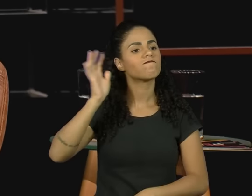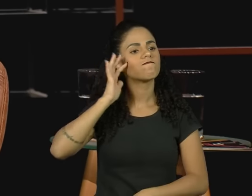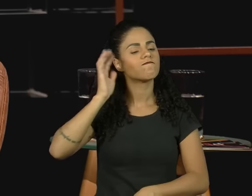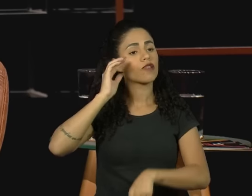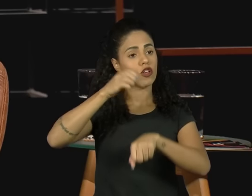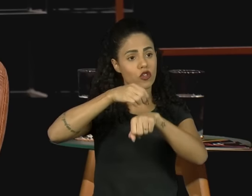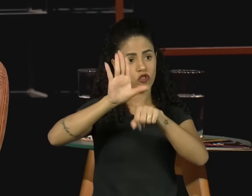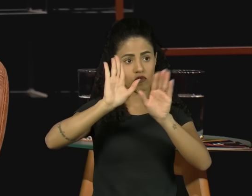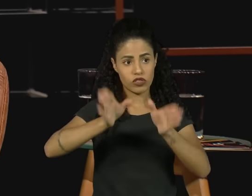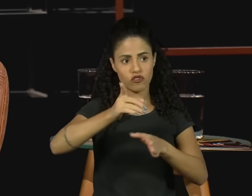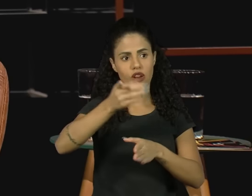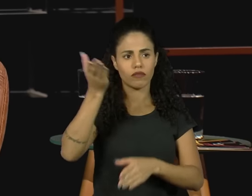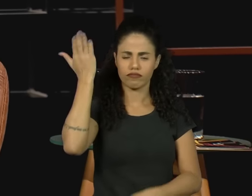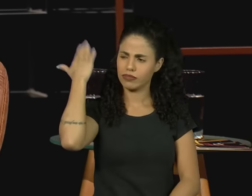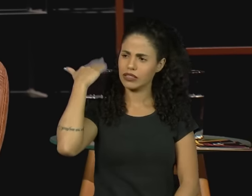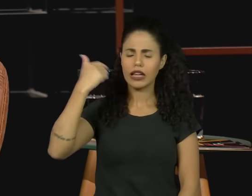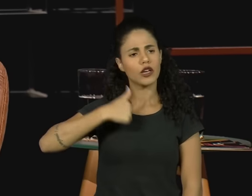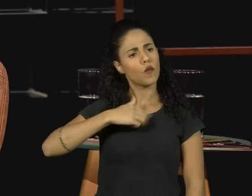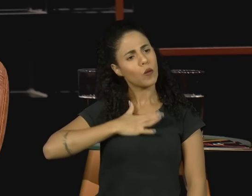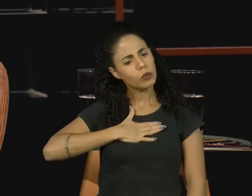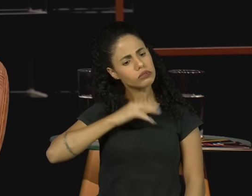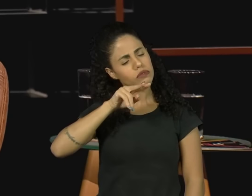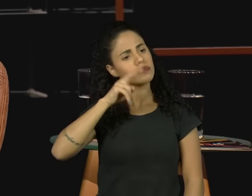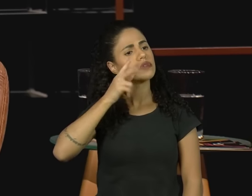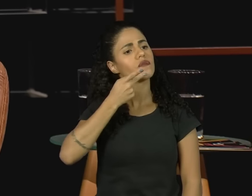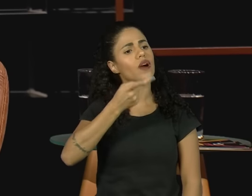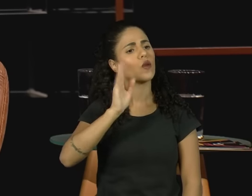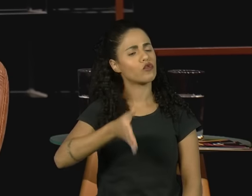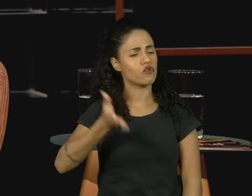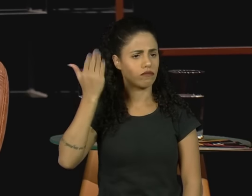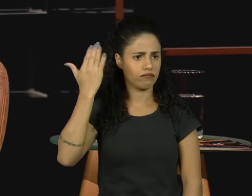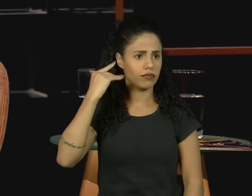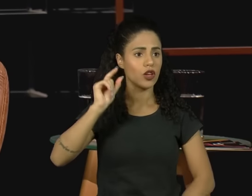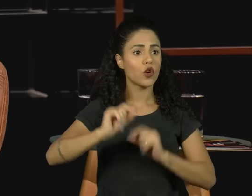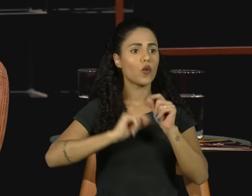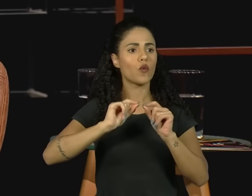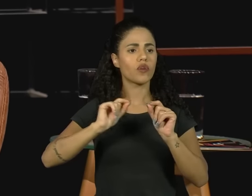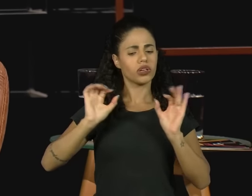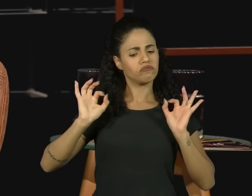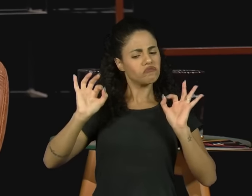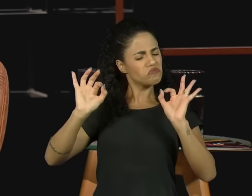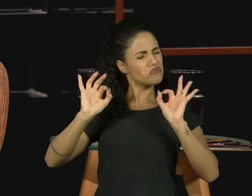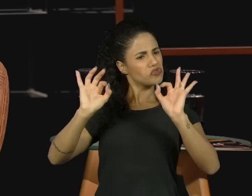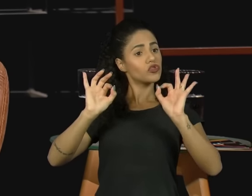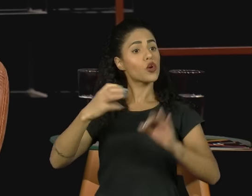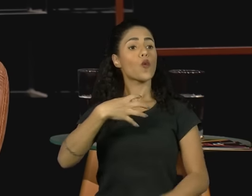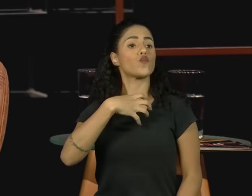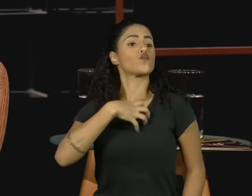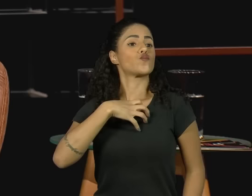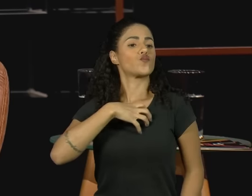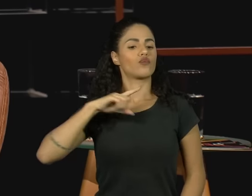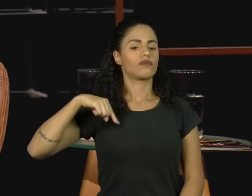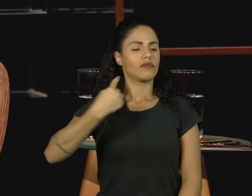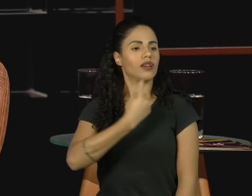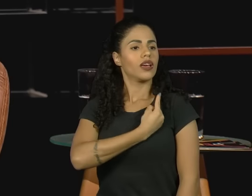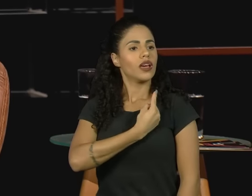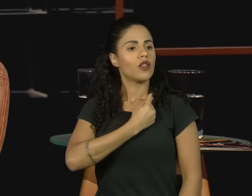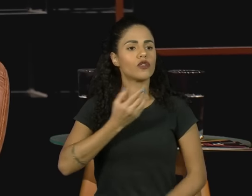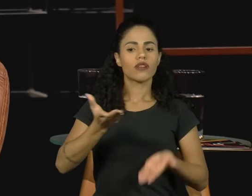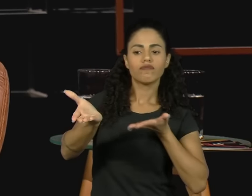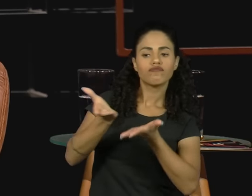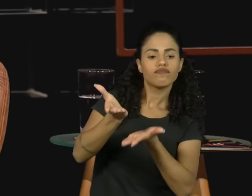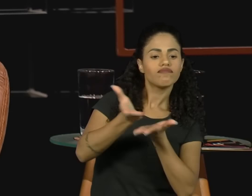já falou em algum lugar, eu achei muito bonito. Você disse que a elegância está na maneira com que a gente trata